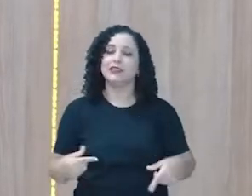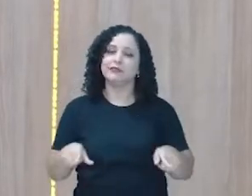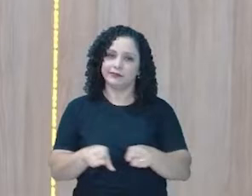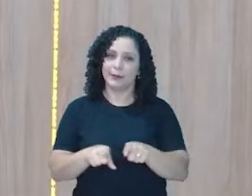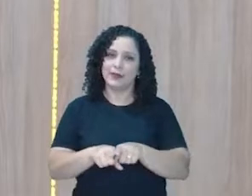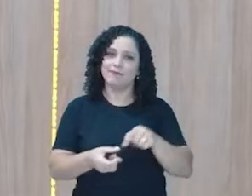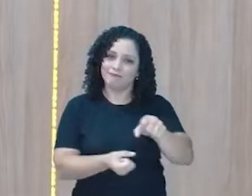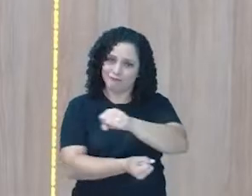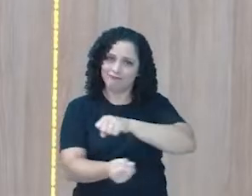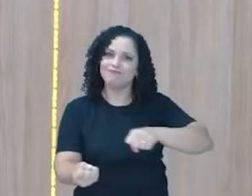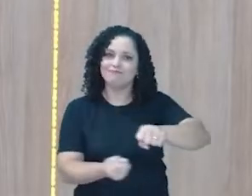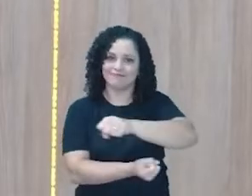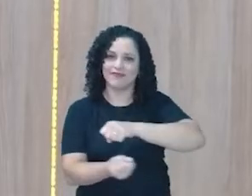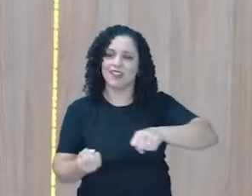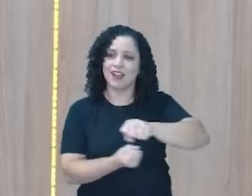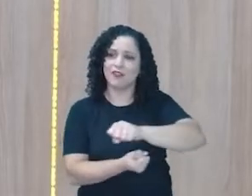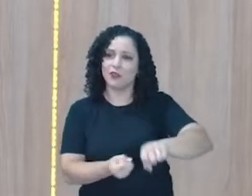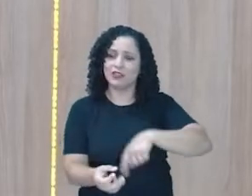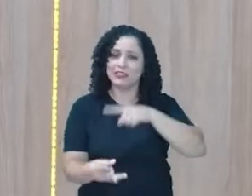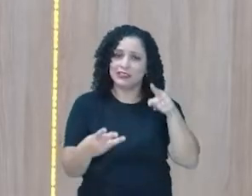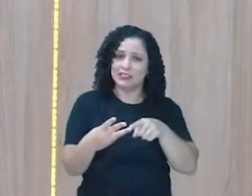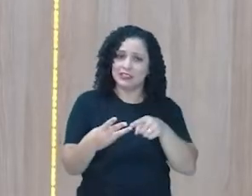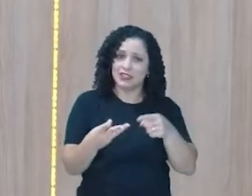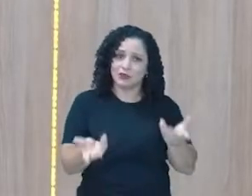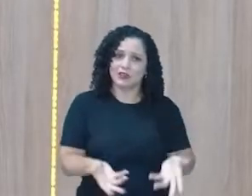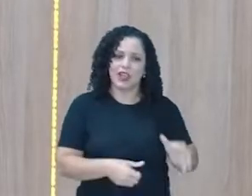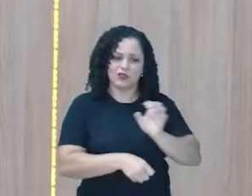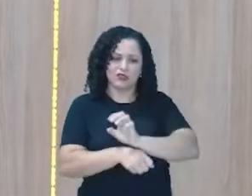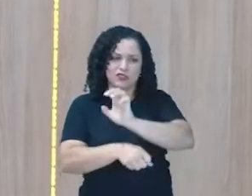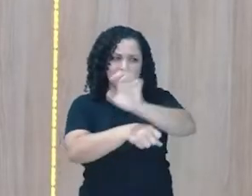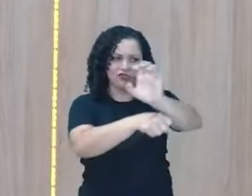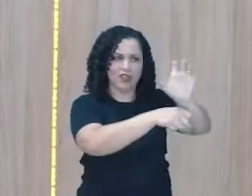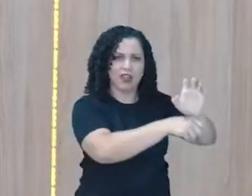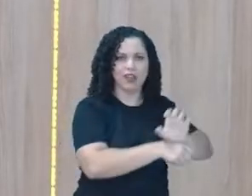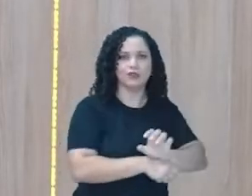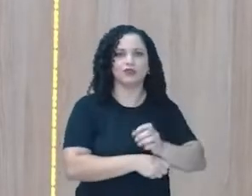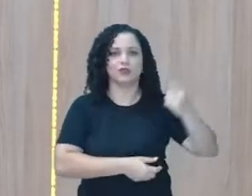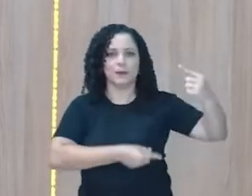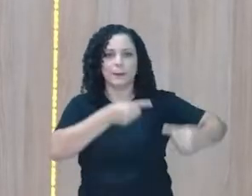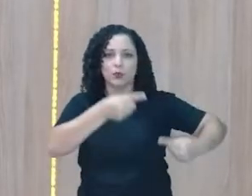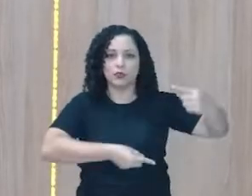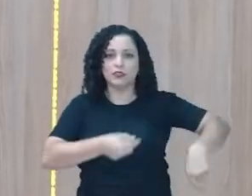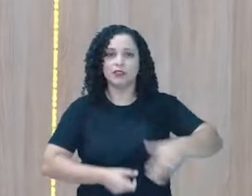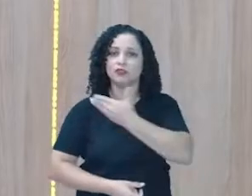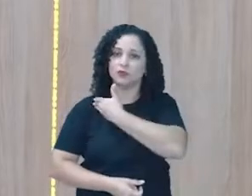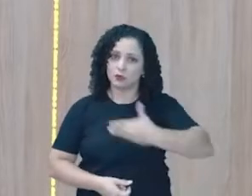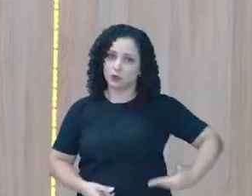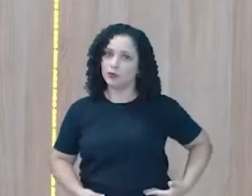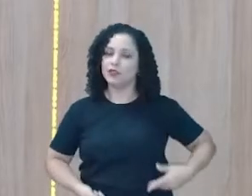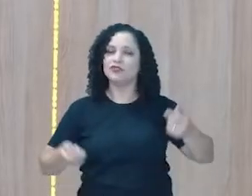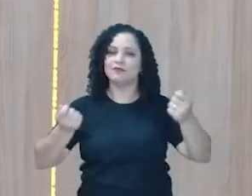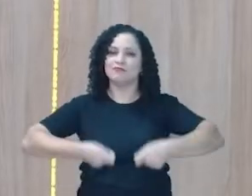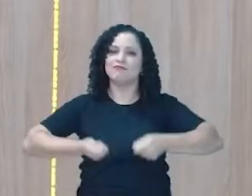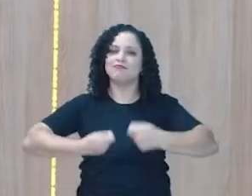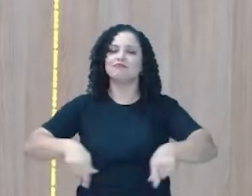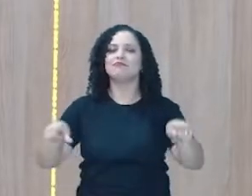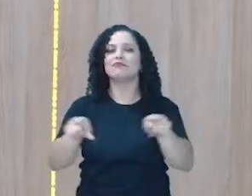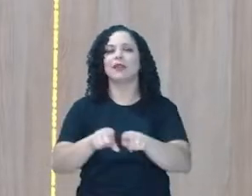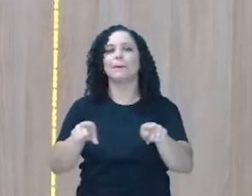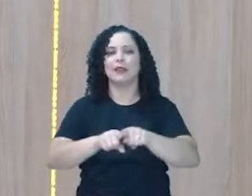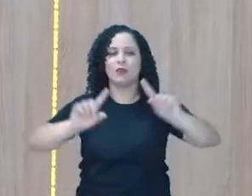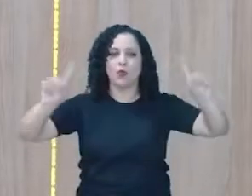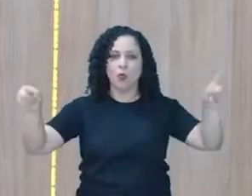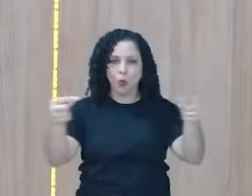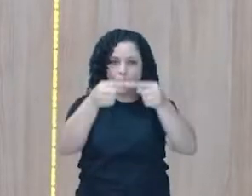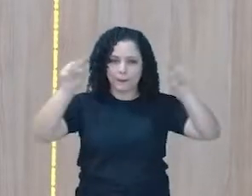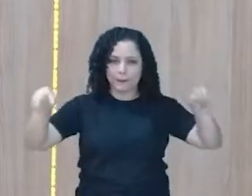mais sustentável, né, isso, e os estados nacionais, né, as políticas públicas aí, que precisam também estar